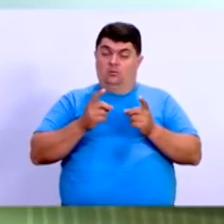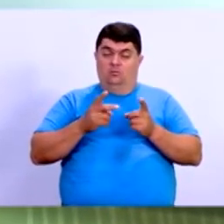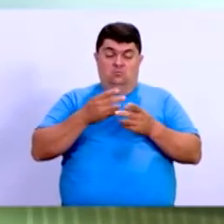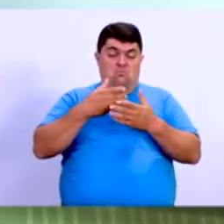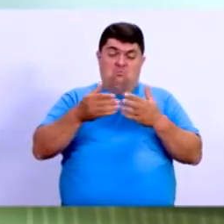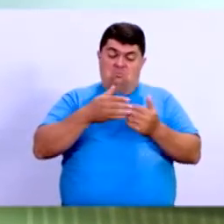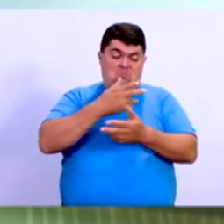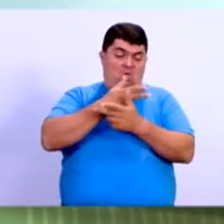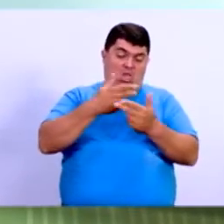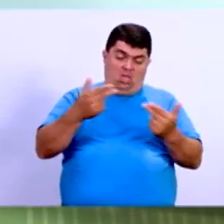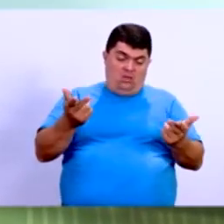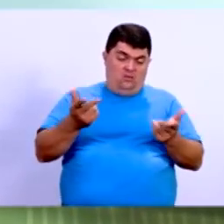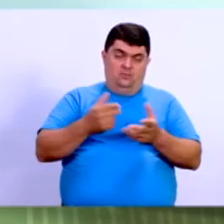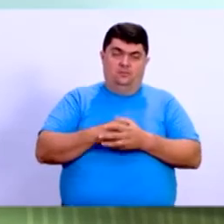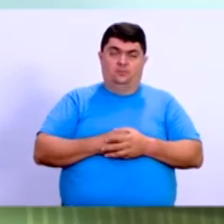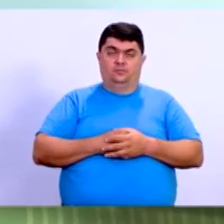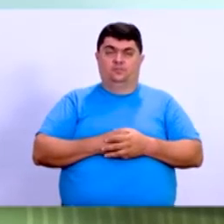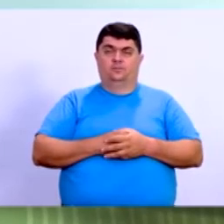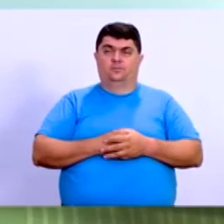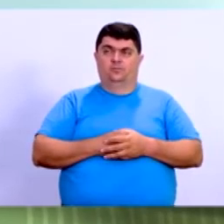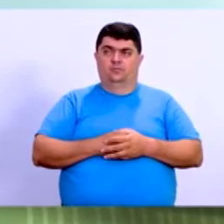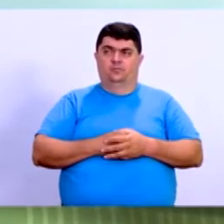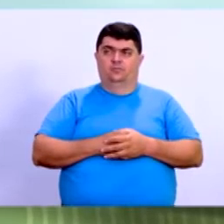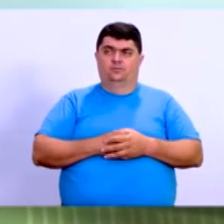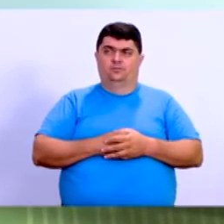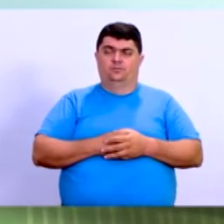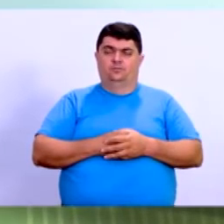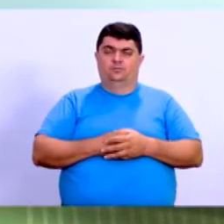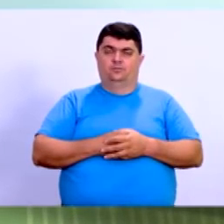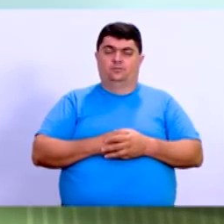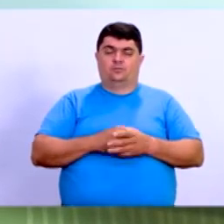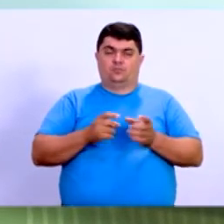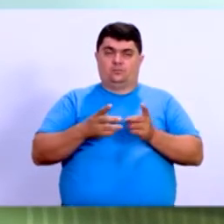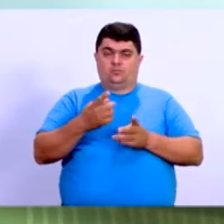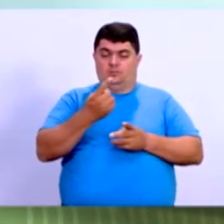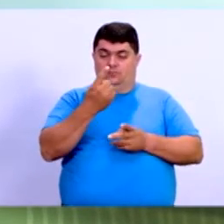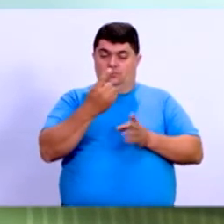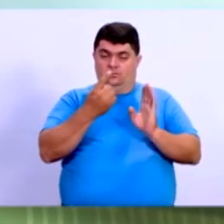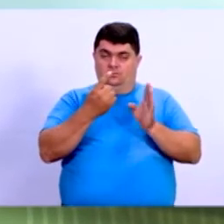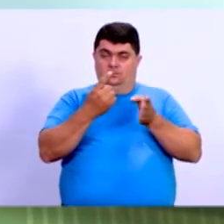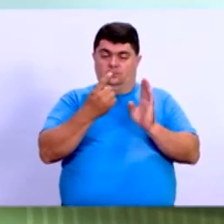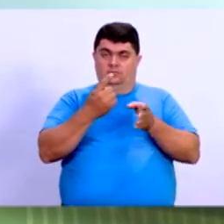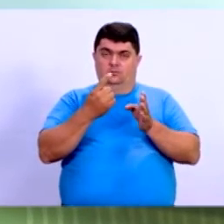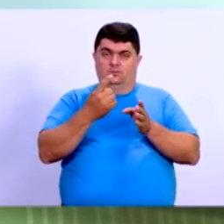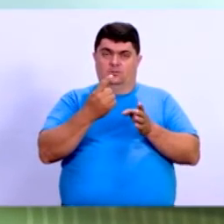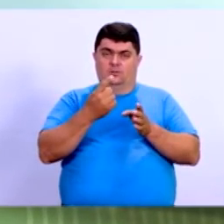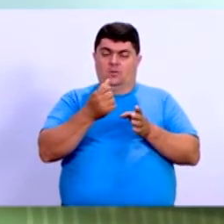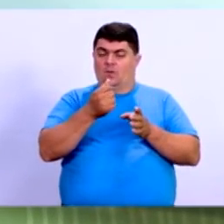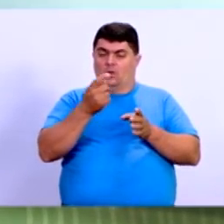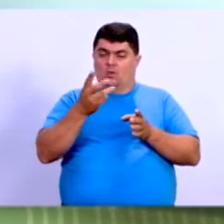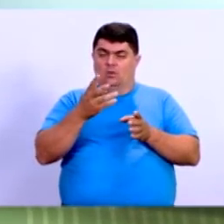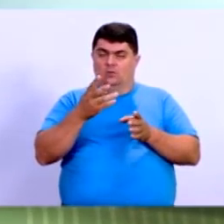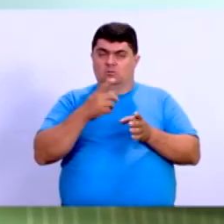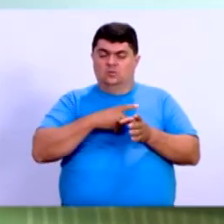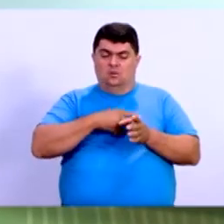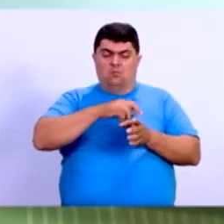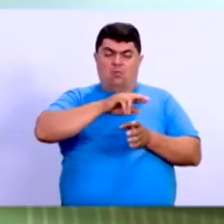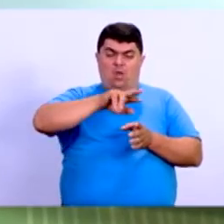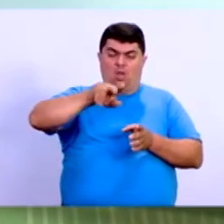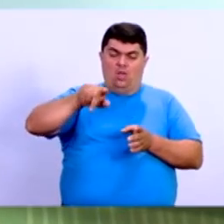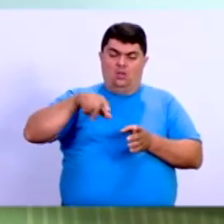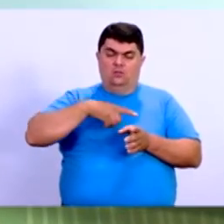produtos. Né? Então, uma venda que eu fiz, ela teve quantos produtos? Teve vários